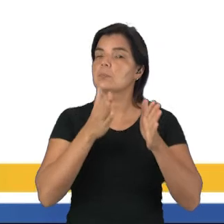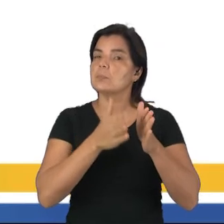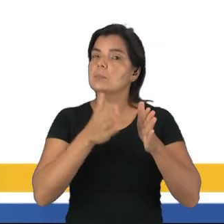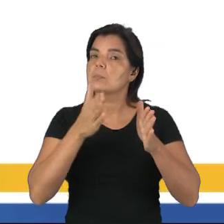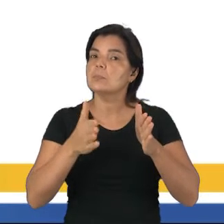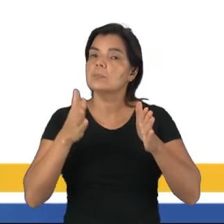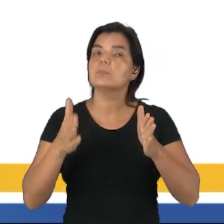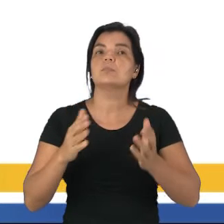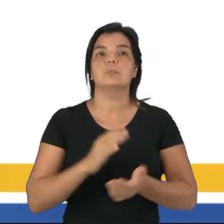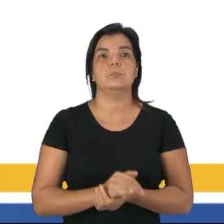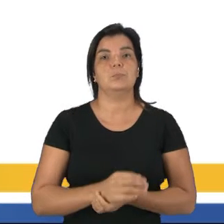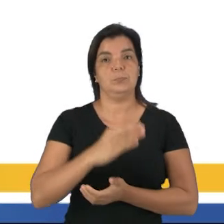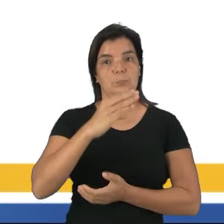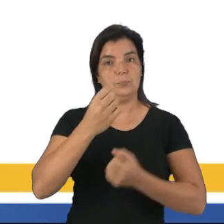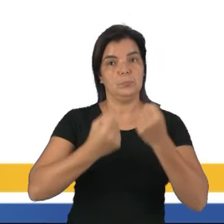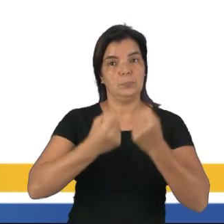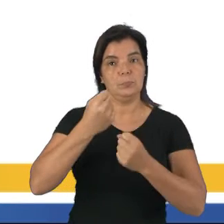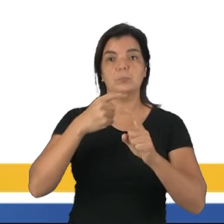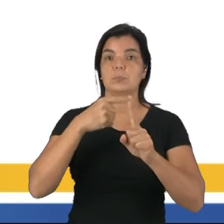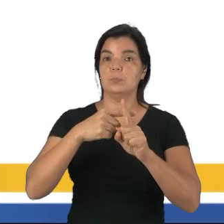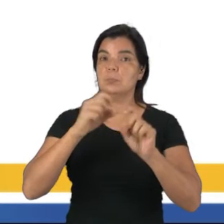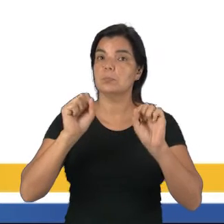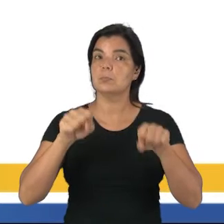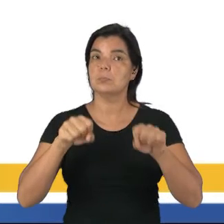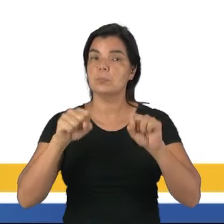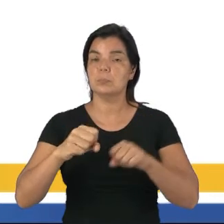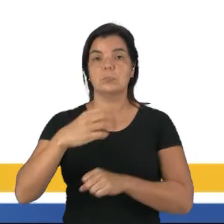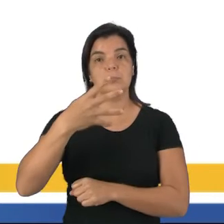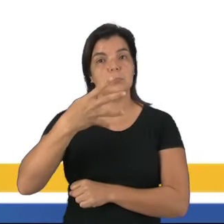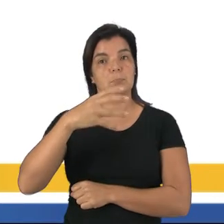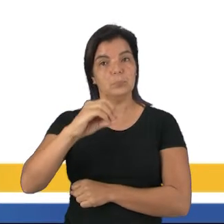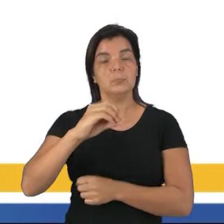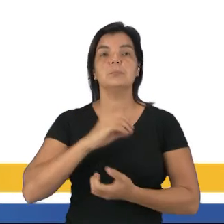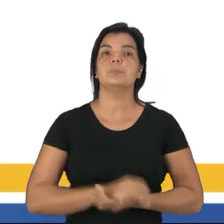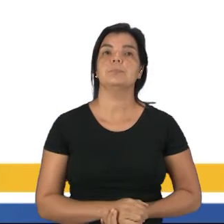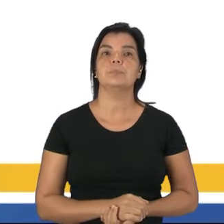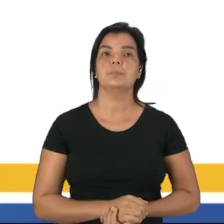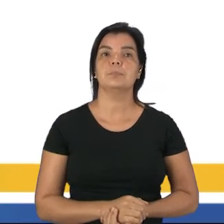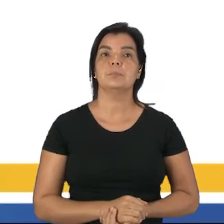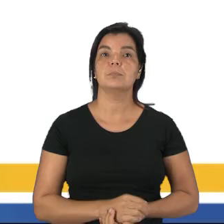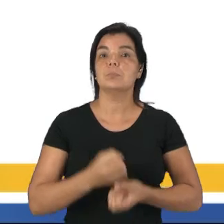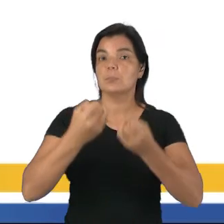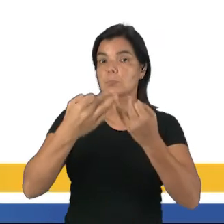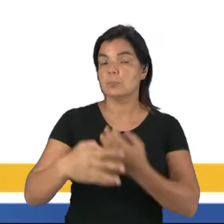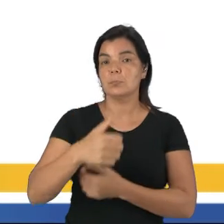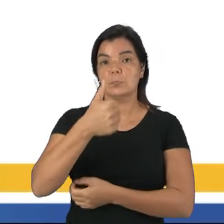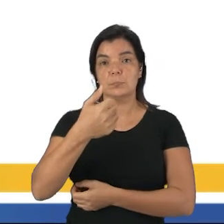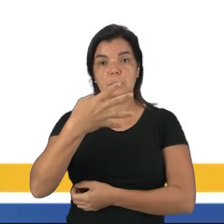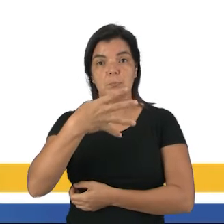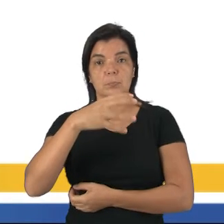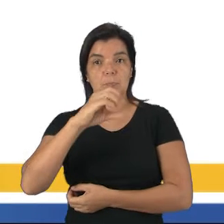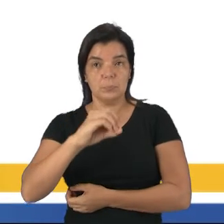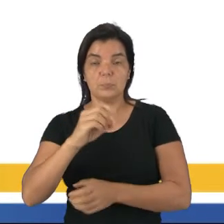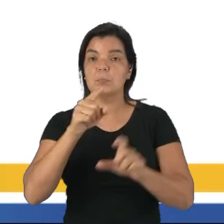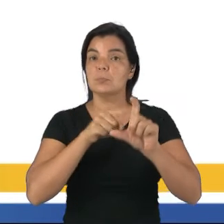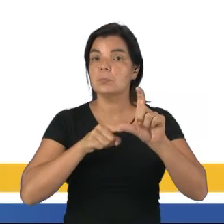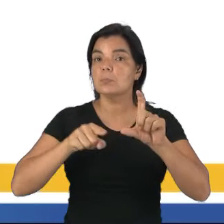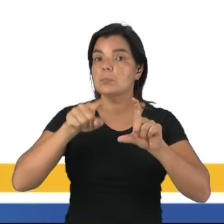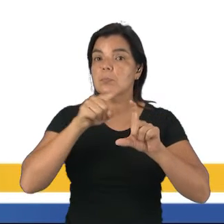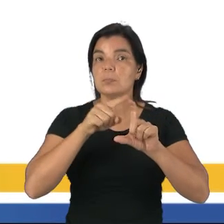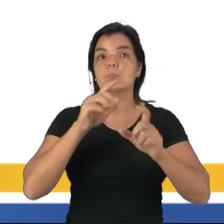passo. Carro mais moto, um total de 40. Lá fala que temos 140